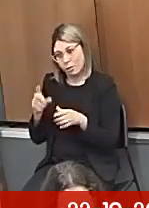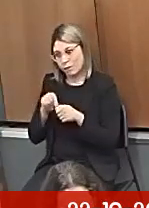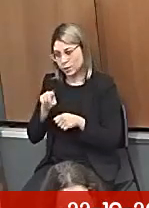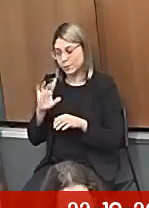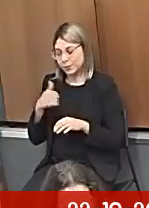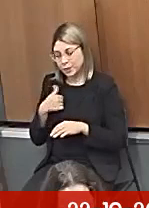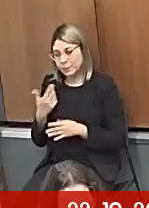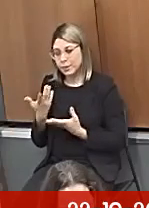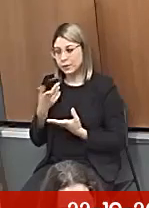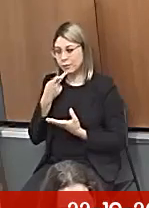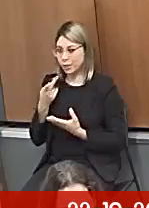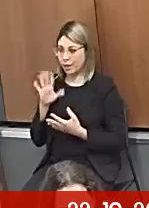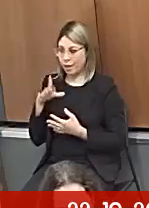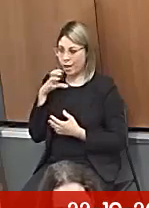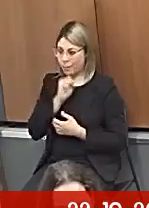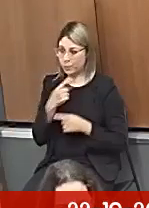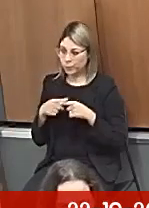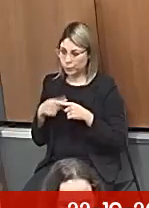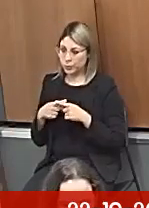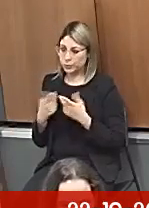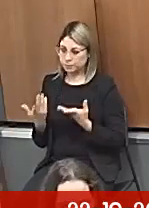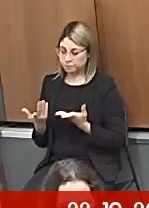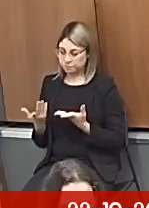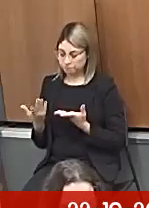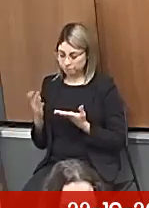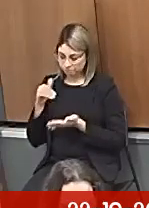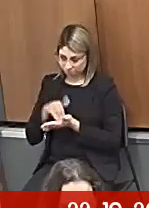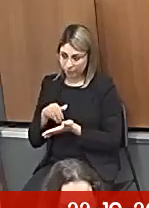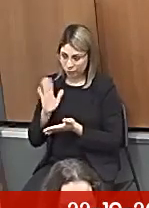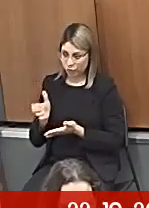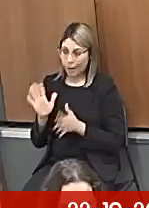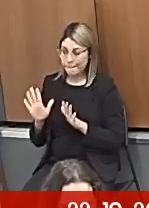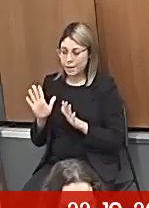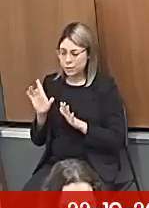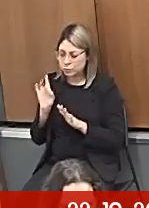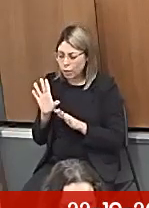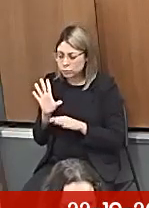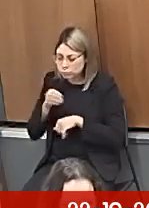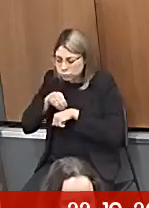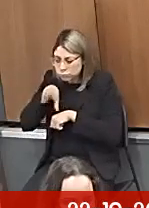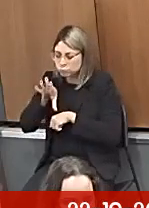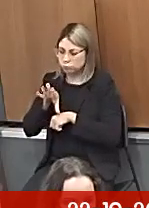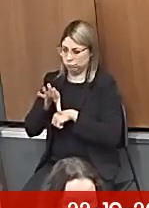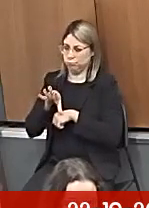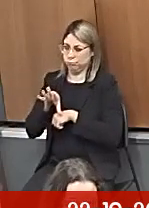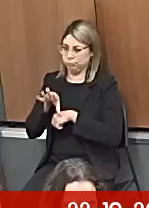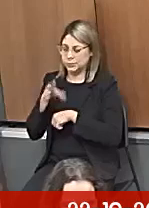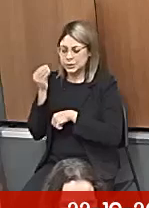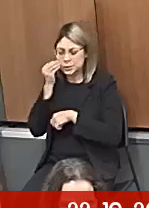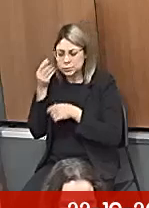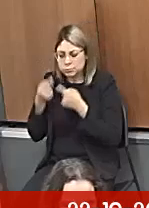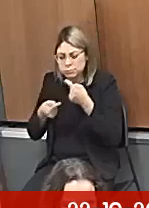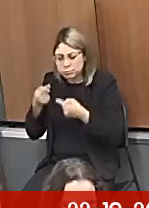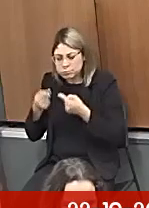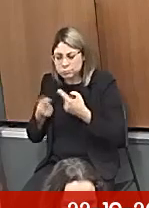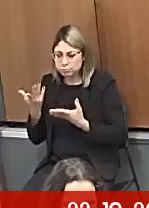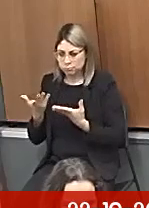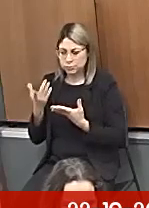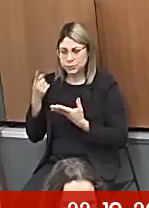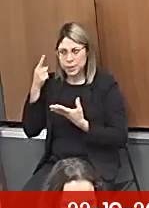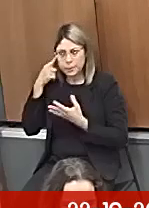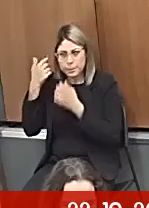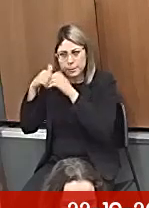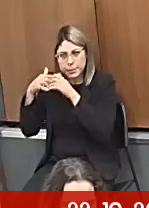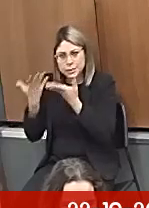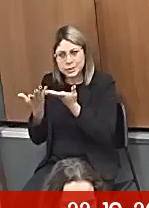Então, a minha fala é muito rápida, porque a gente está aqui ao final, mas é mais para plantar uma semente, para a gente tentar debater e tentar pensar